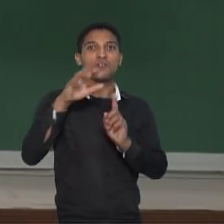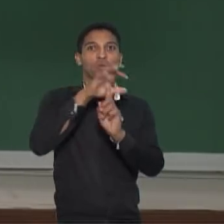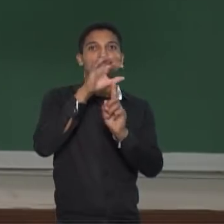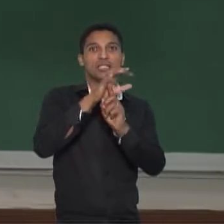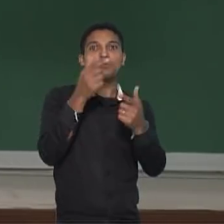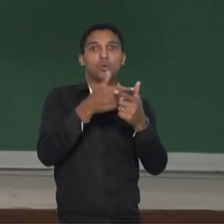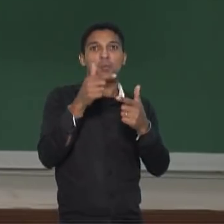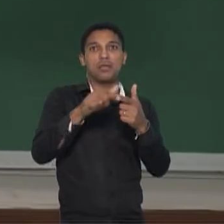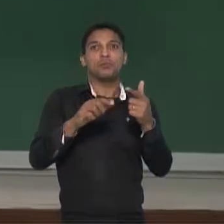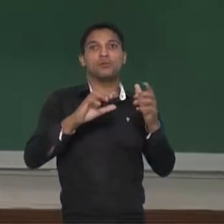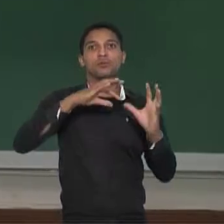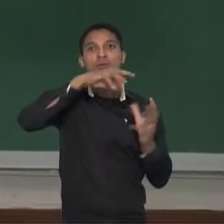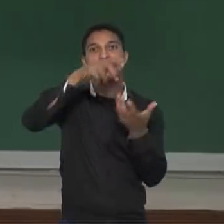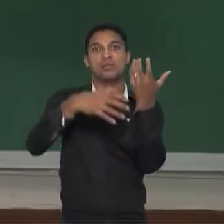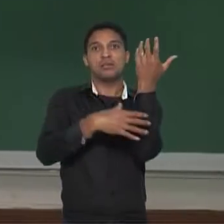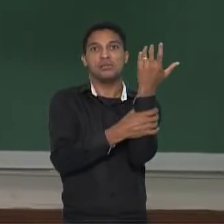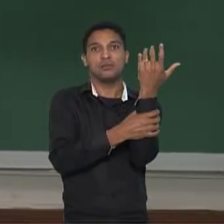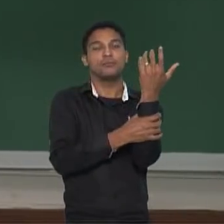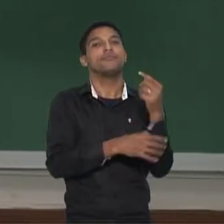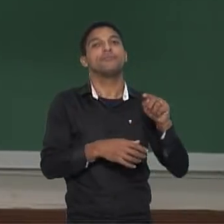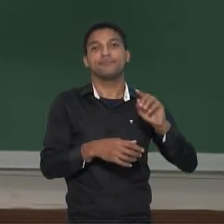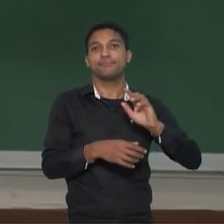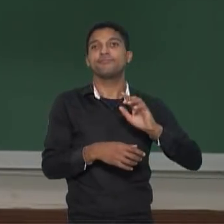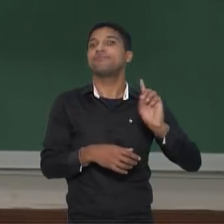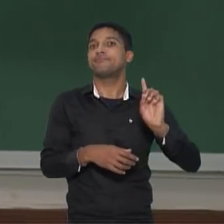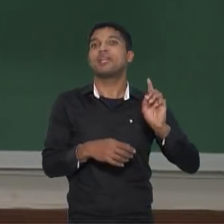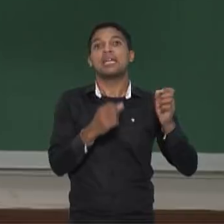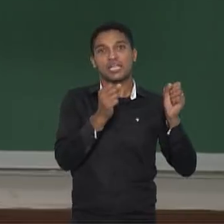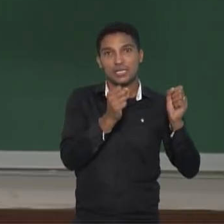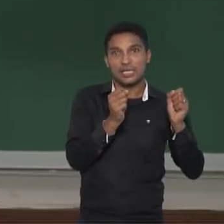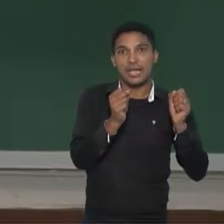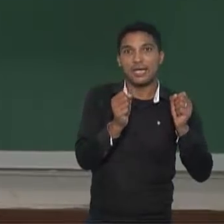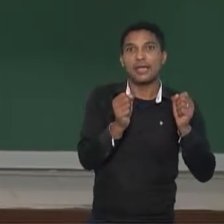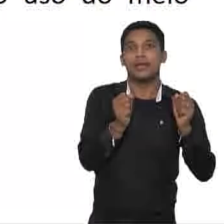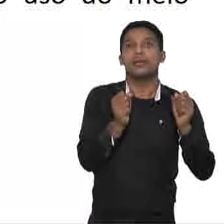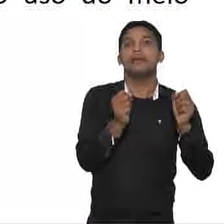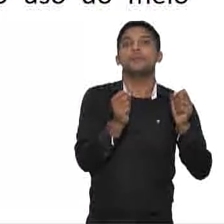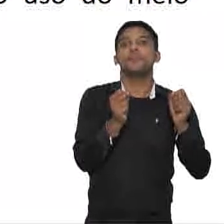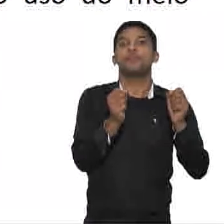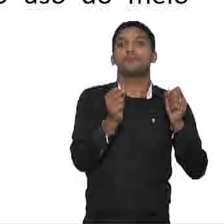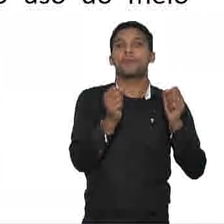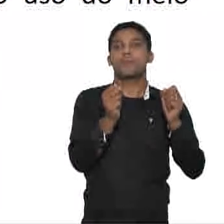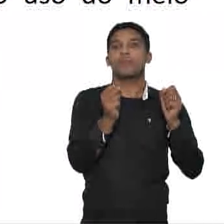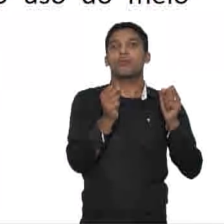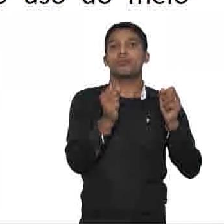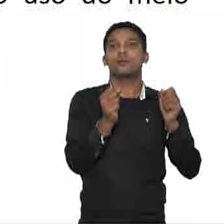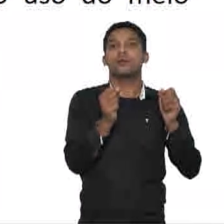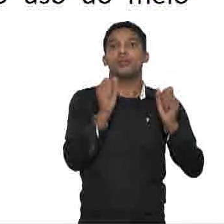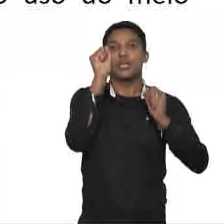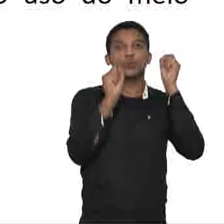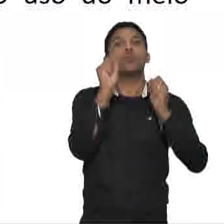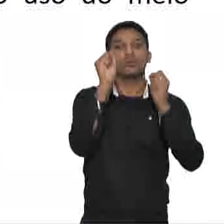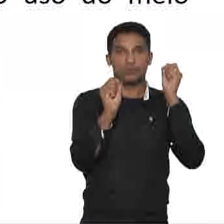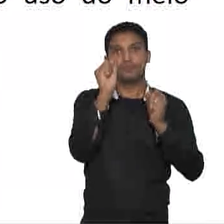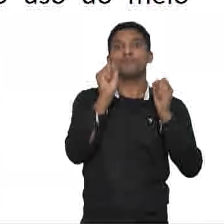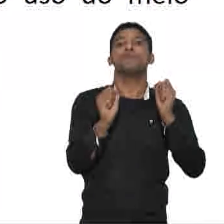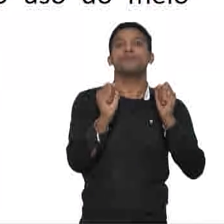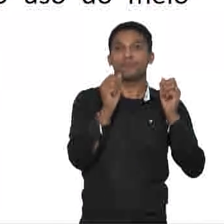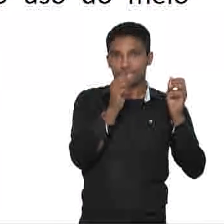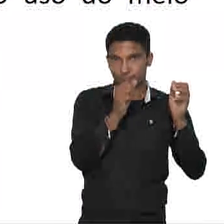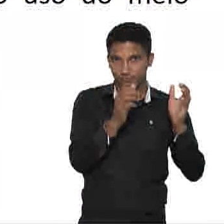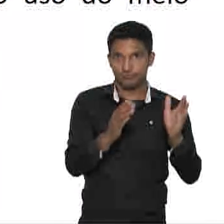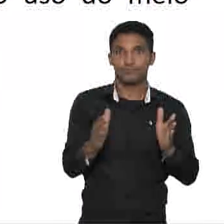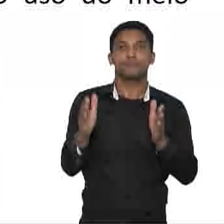crise ambiental, né? Então, está errado. Bom, as outras vão trazer coisas importantes sobre a